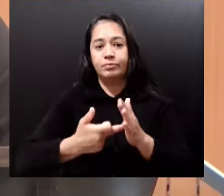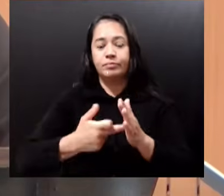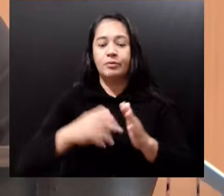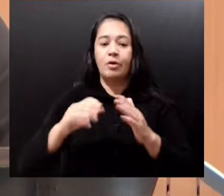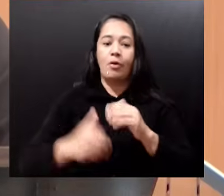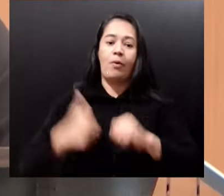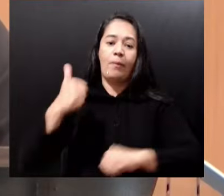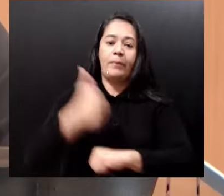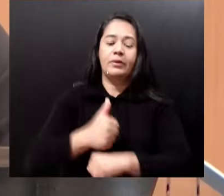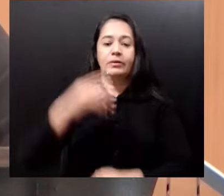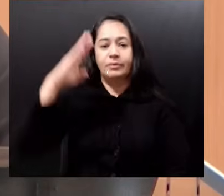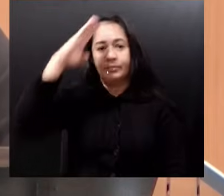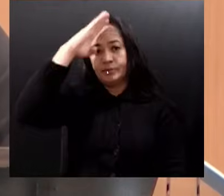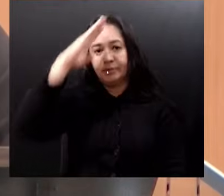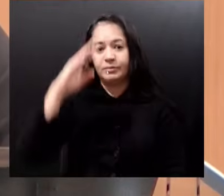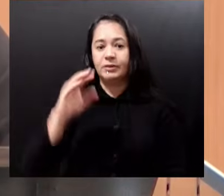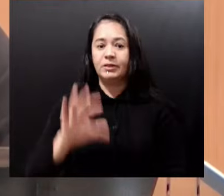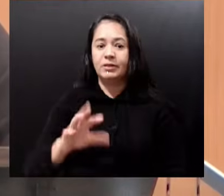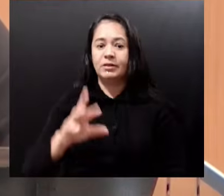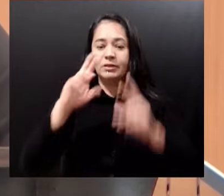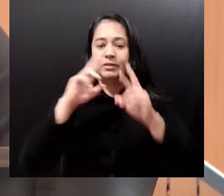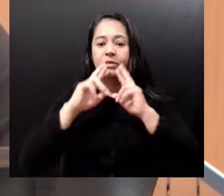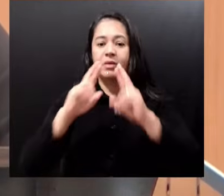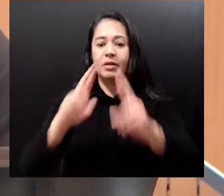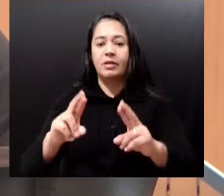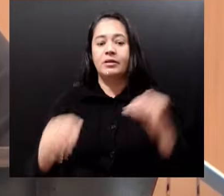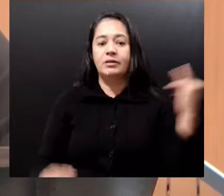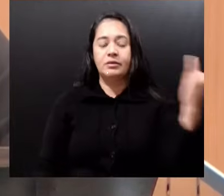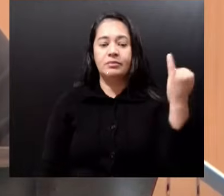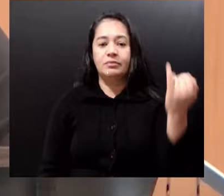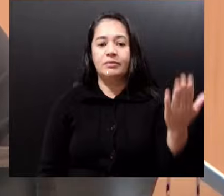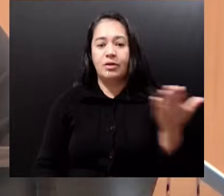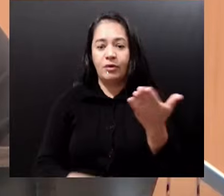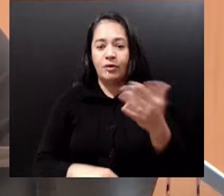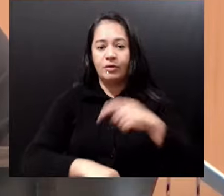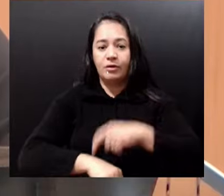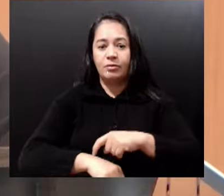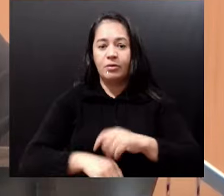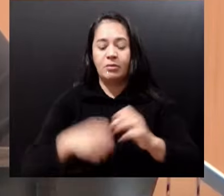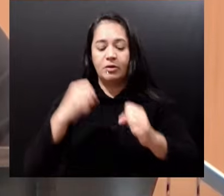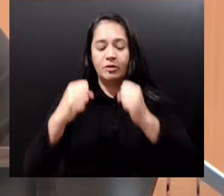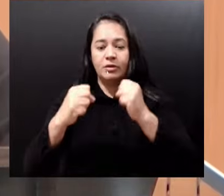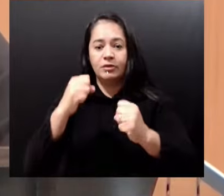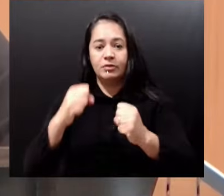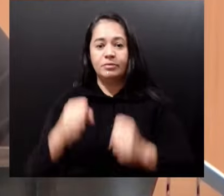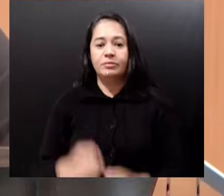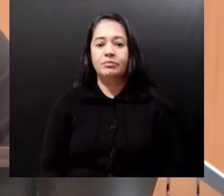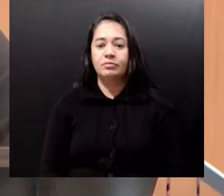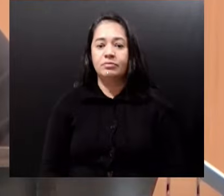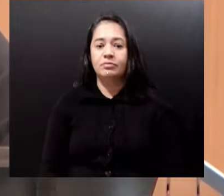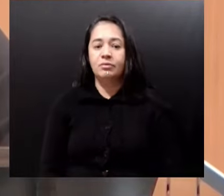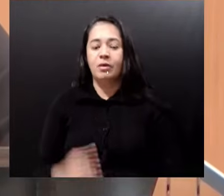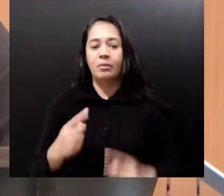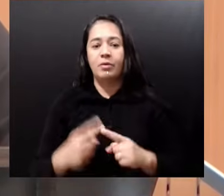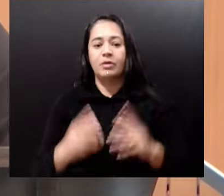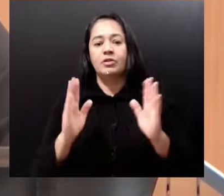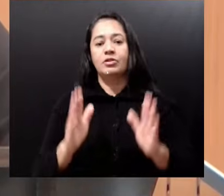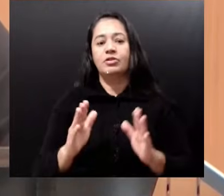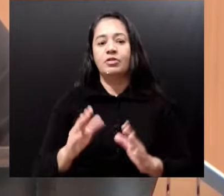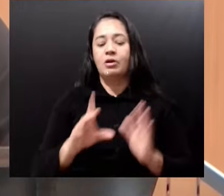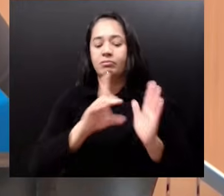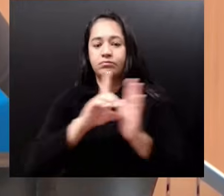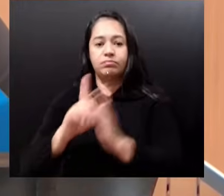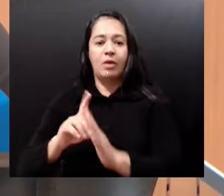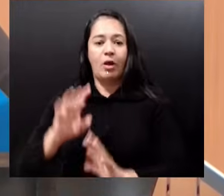é uma resposta muito importante nesse momento de ataques à soberania nacional que tem partido pela extrema-direita,